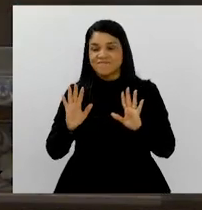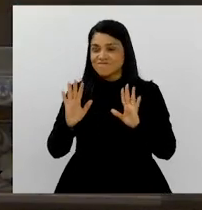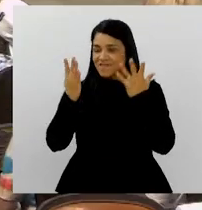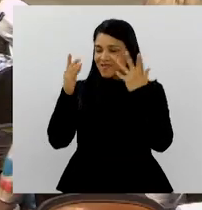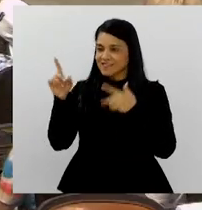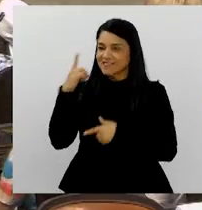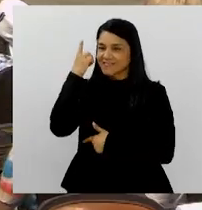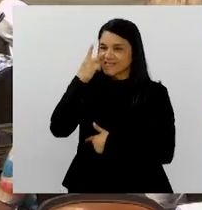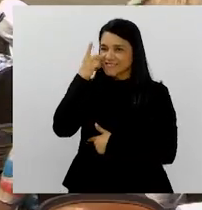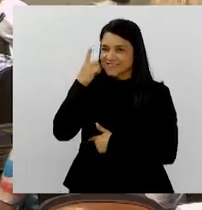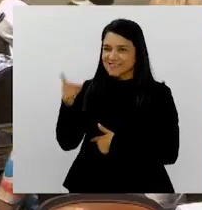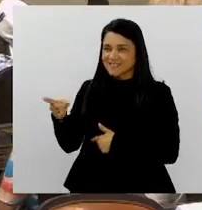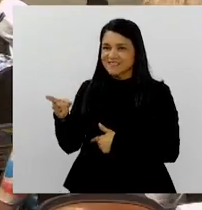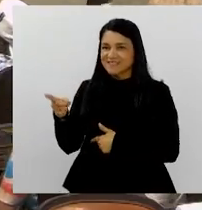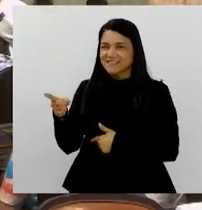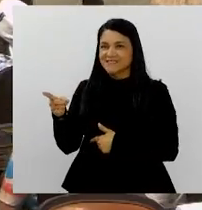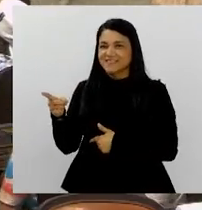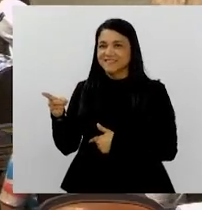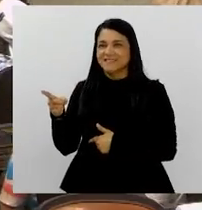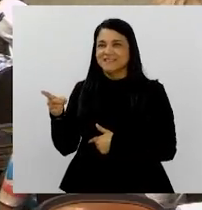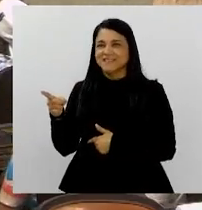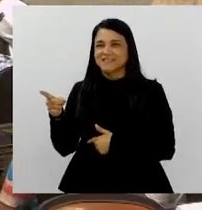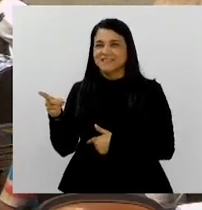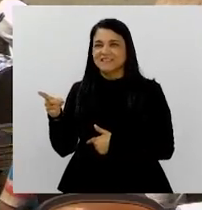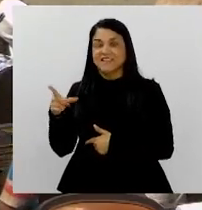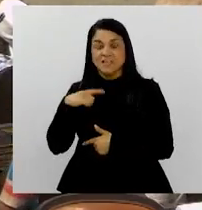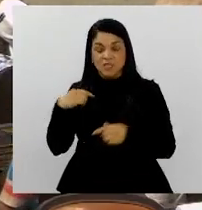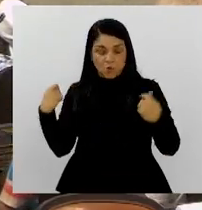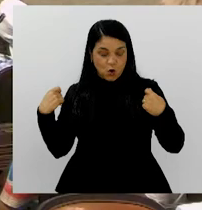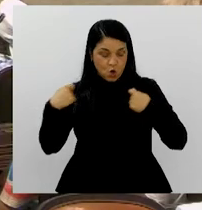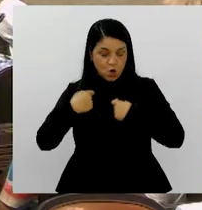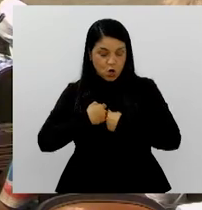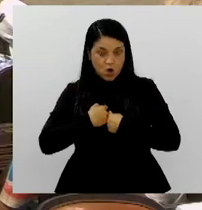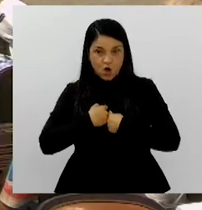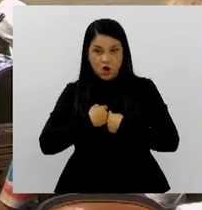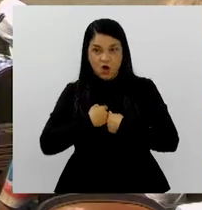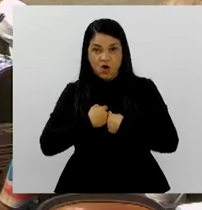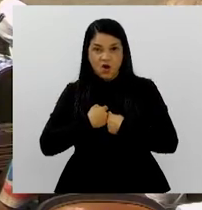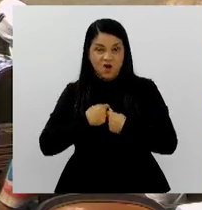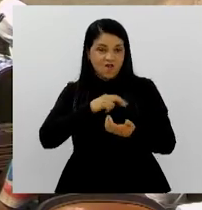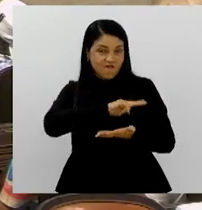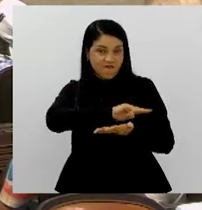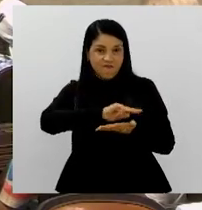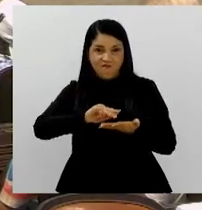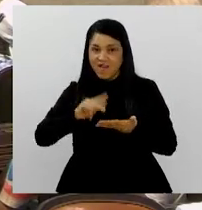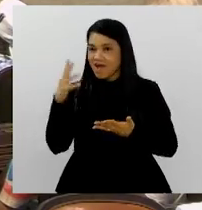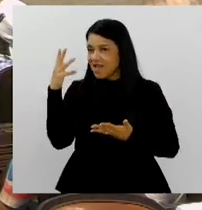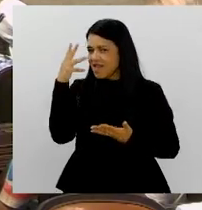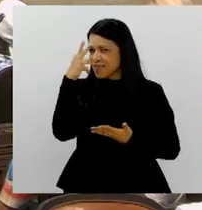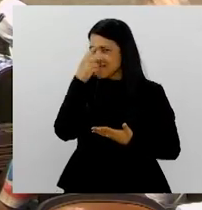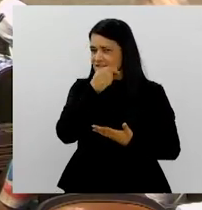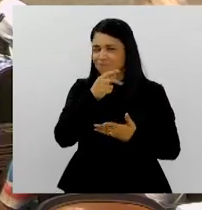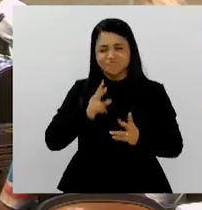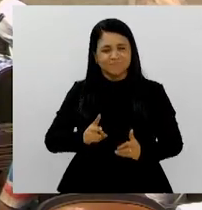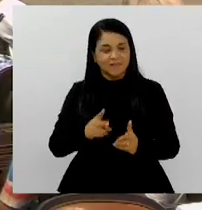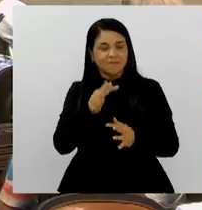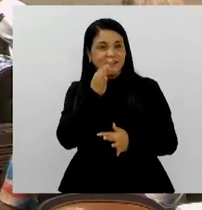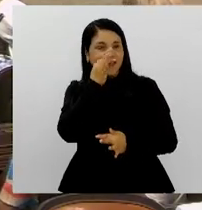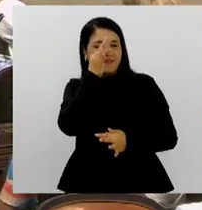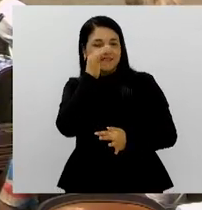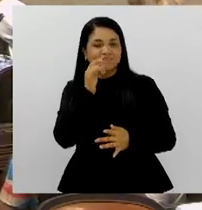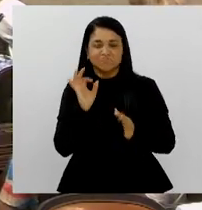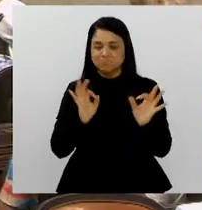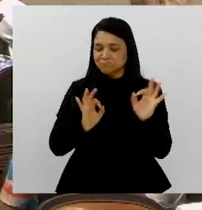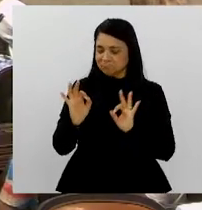deputado. Ele tem uma coleção de coletes que é uma coisa linda, sempre muito elegante, bem